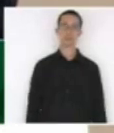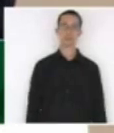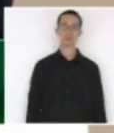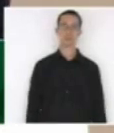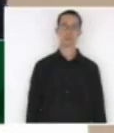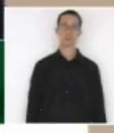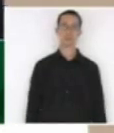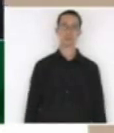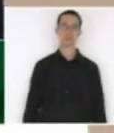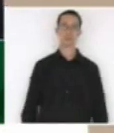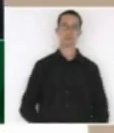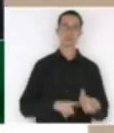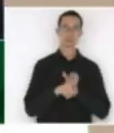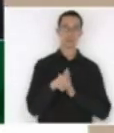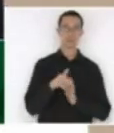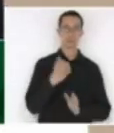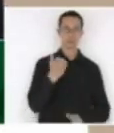presidência?